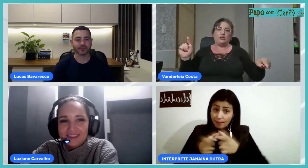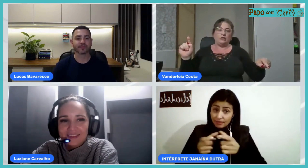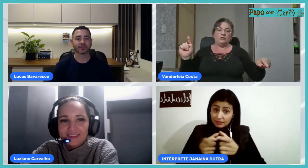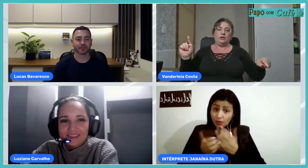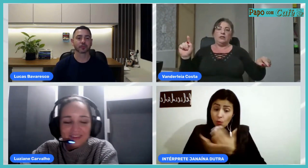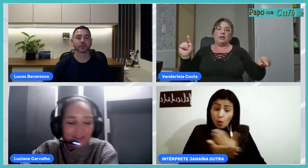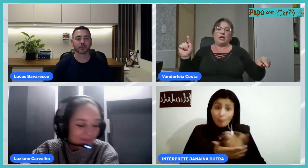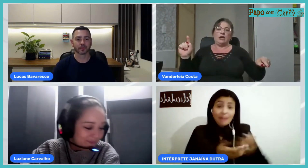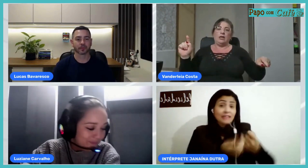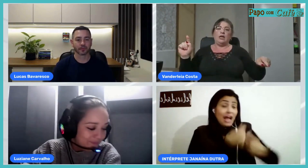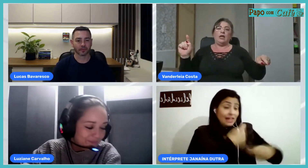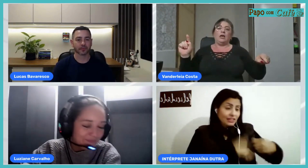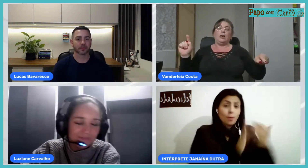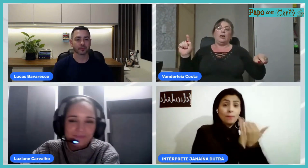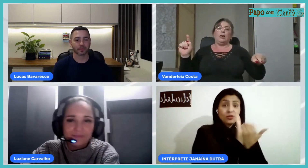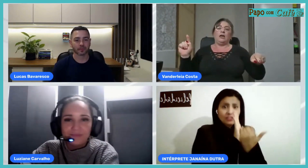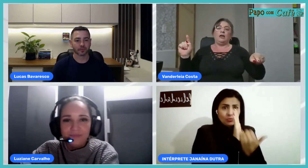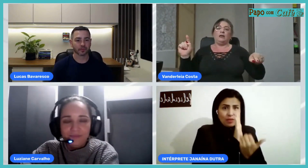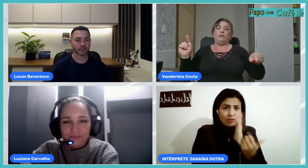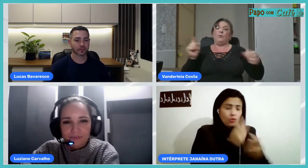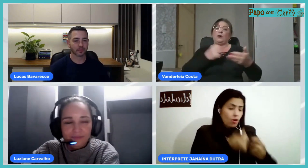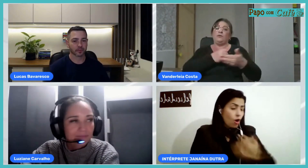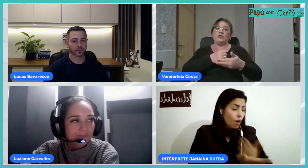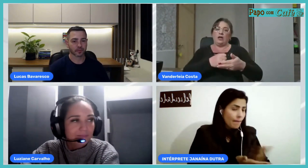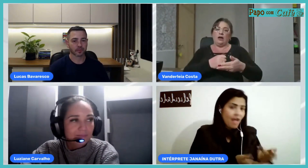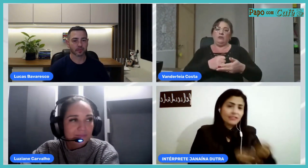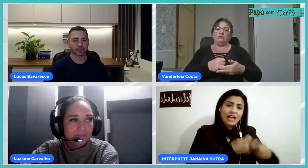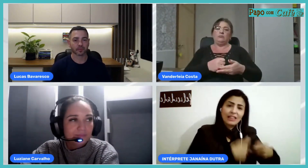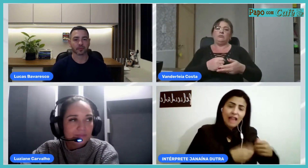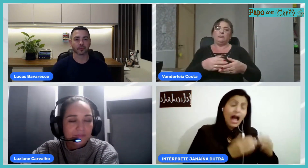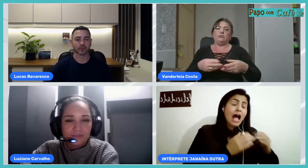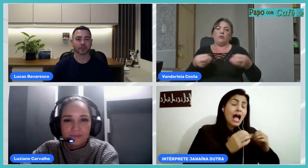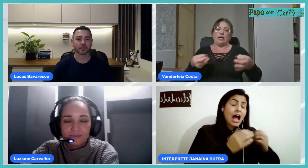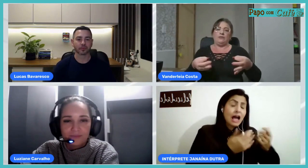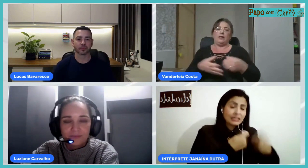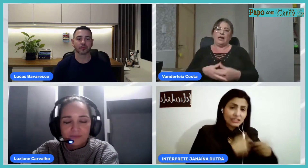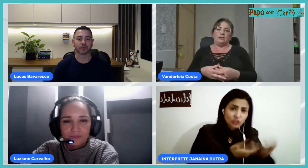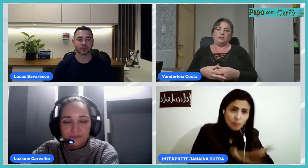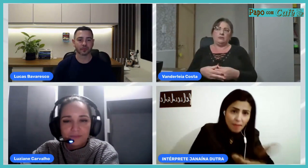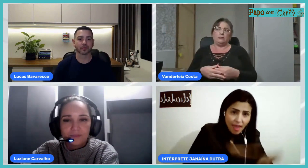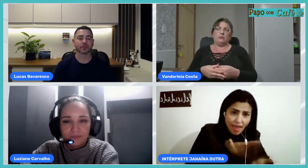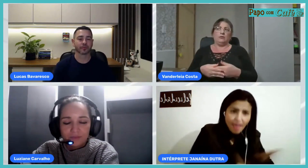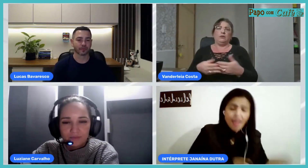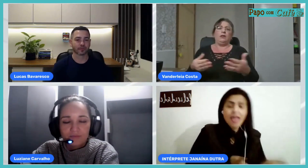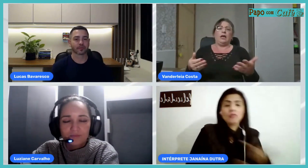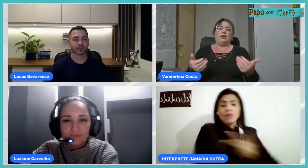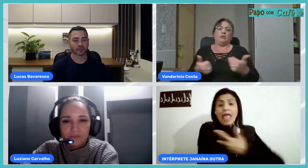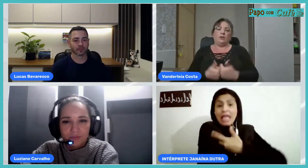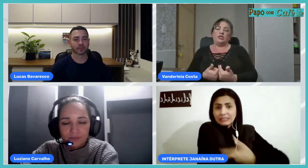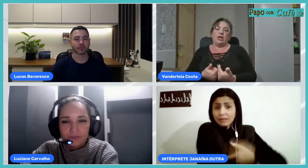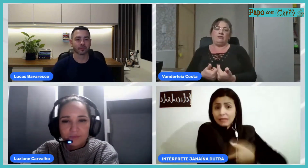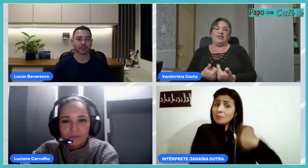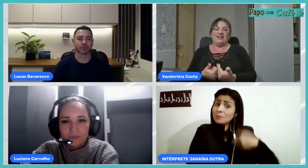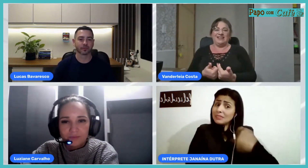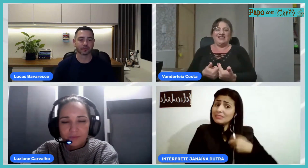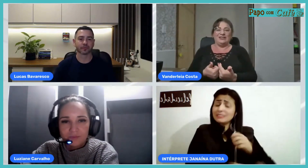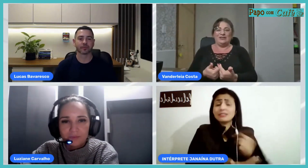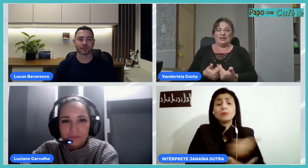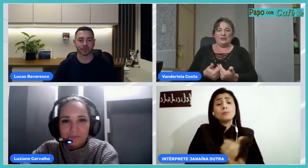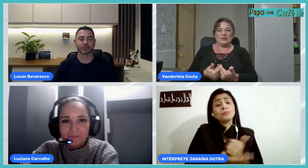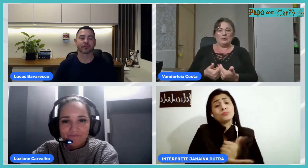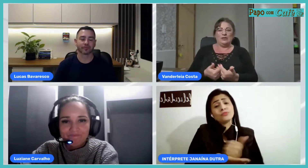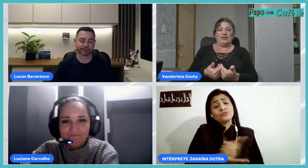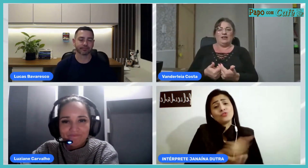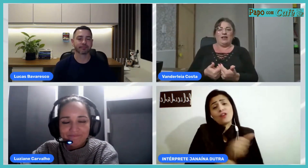exame prático, né? O profissional qualificado. E aí eu não achei no Detran aqui